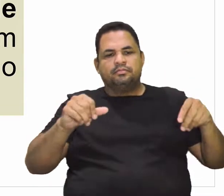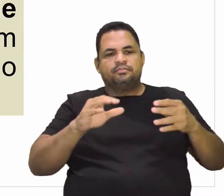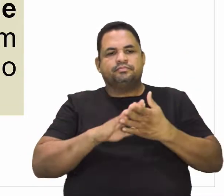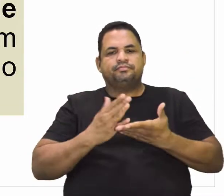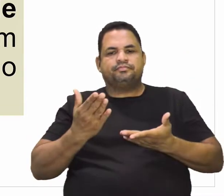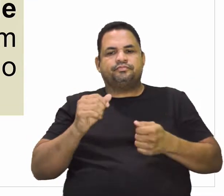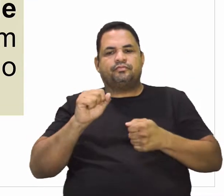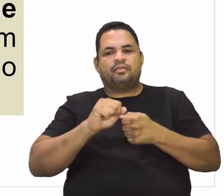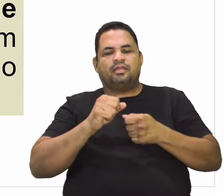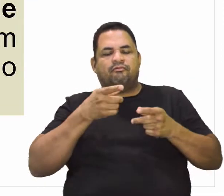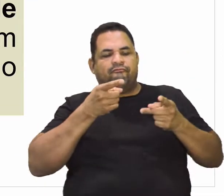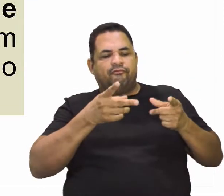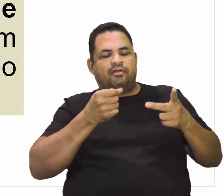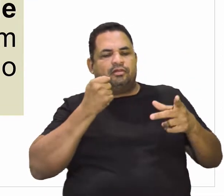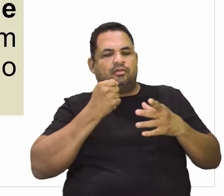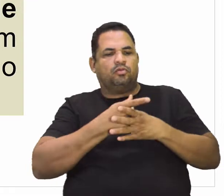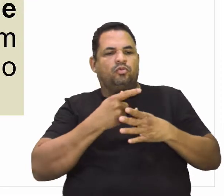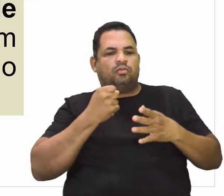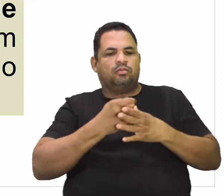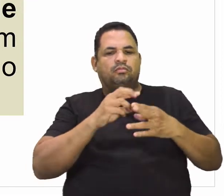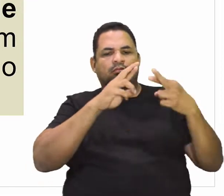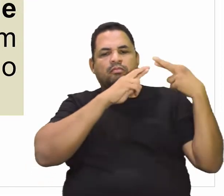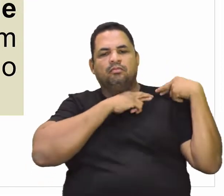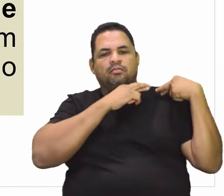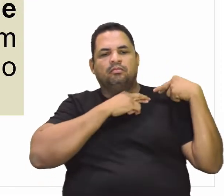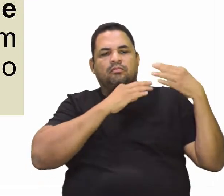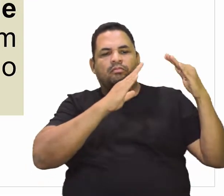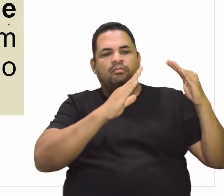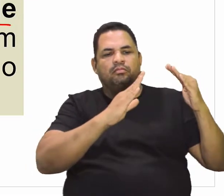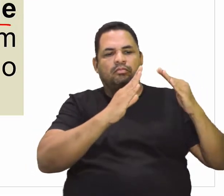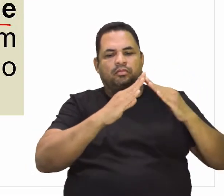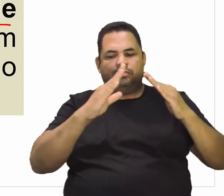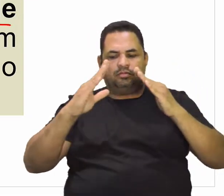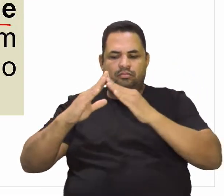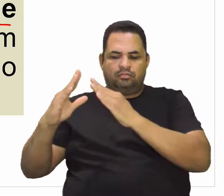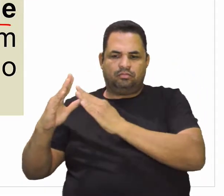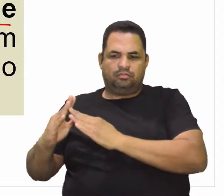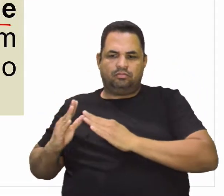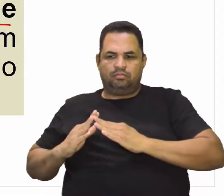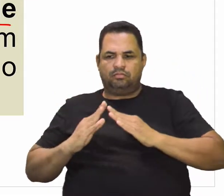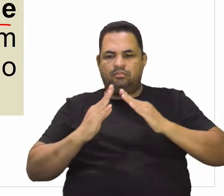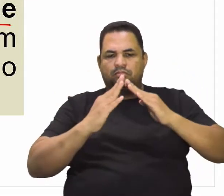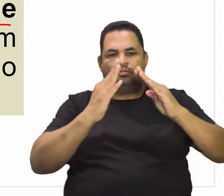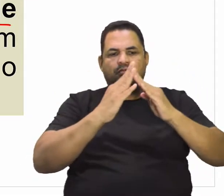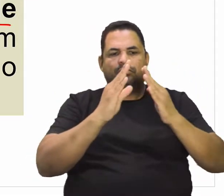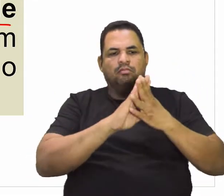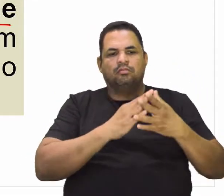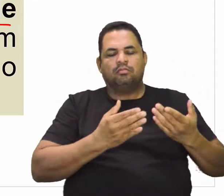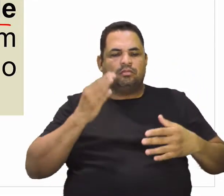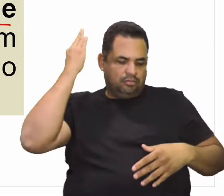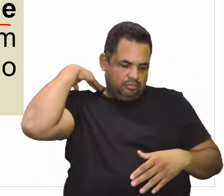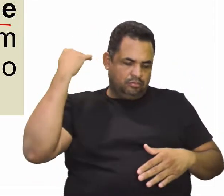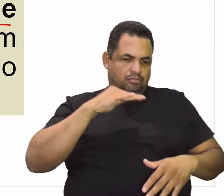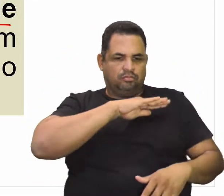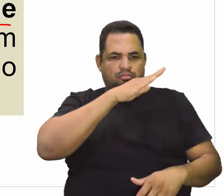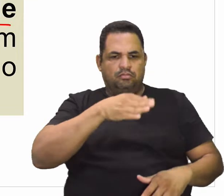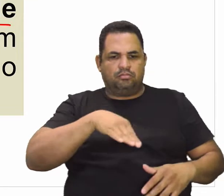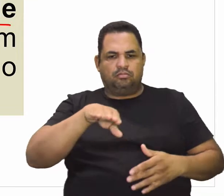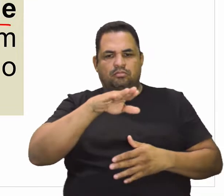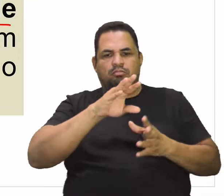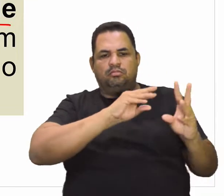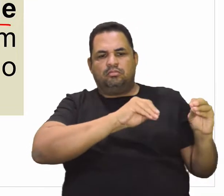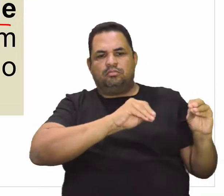Dedicavam-se ao comércio, responsável pelas caravanas de camelos que transportavam produtos